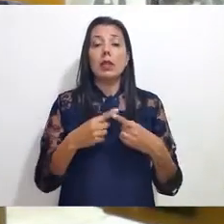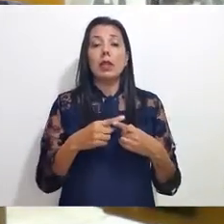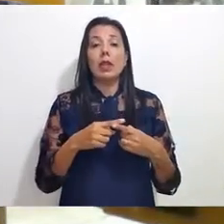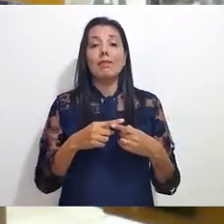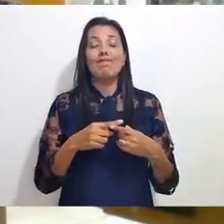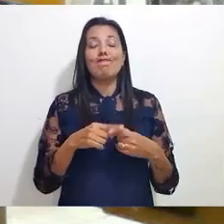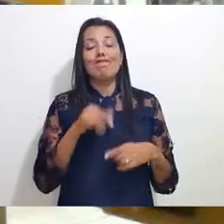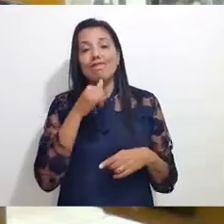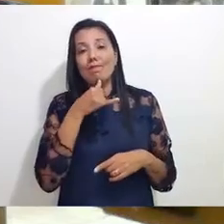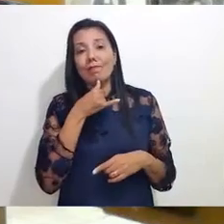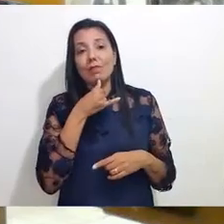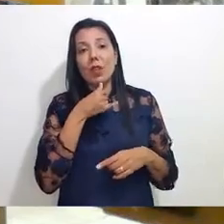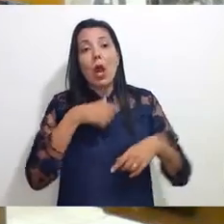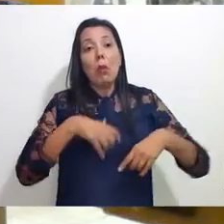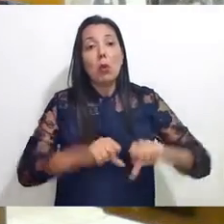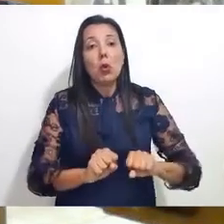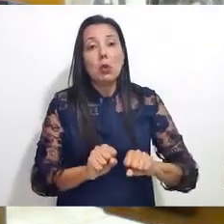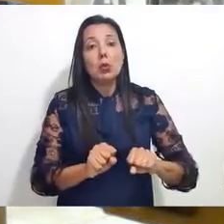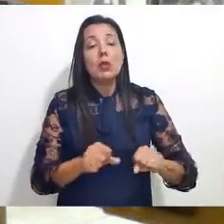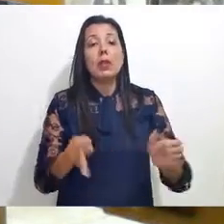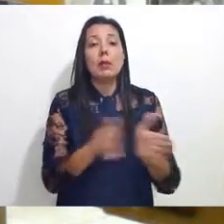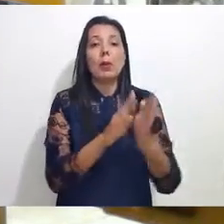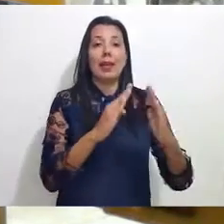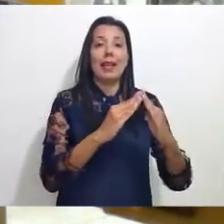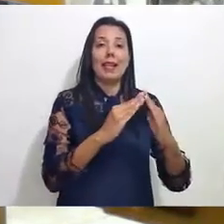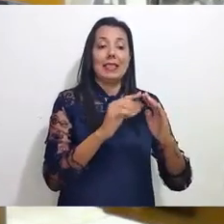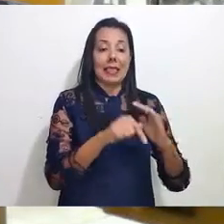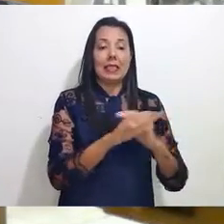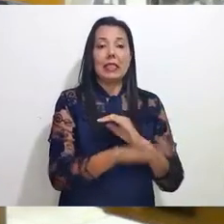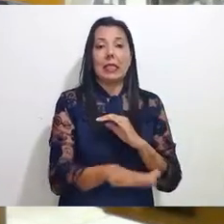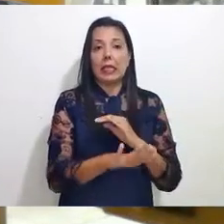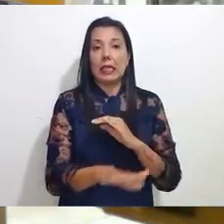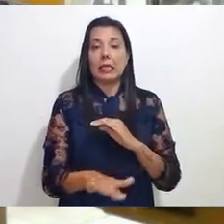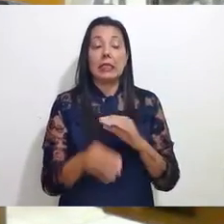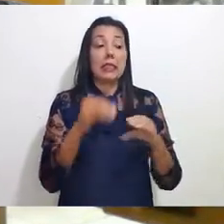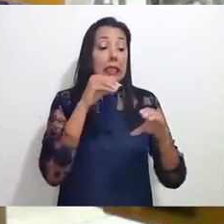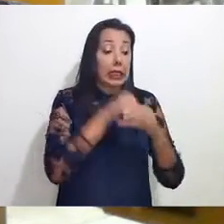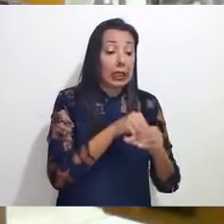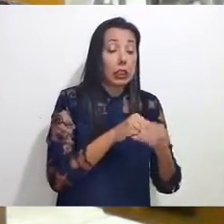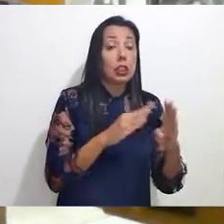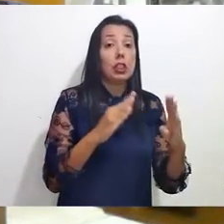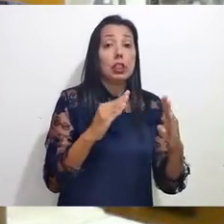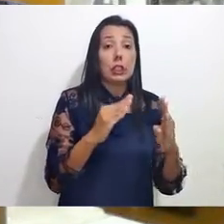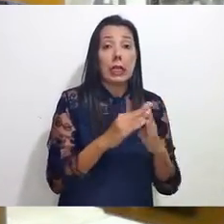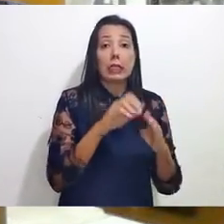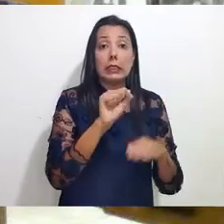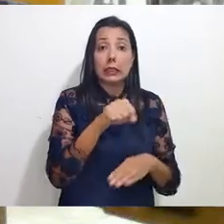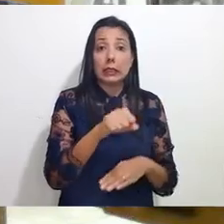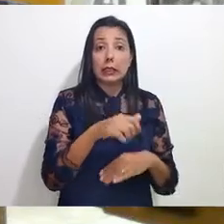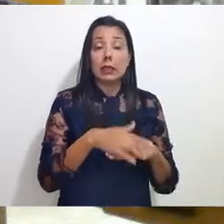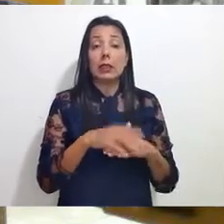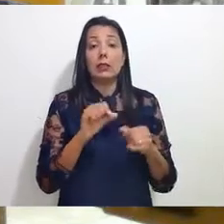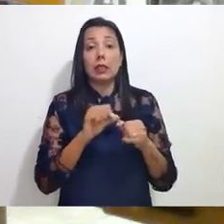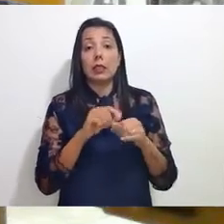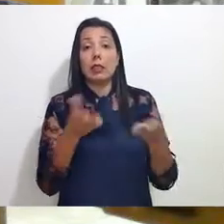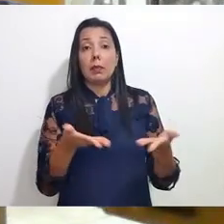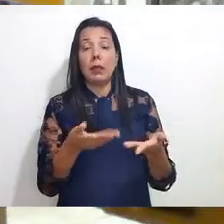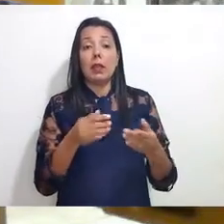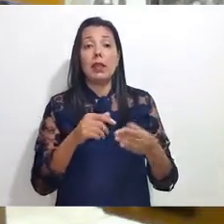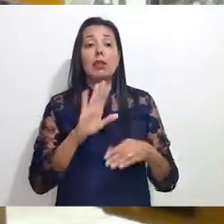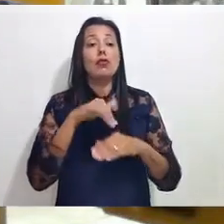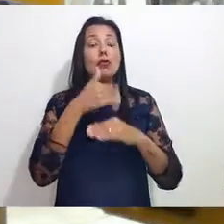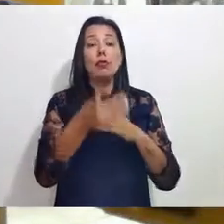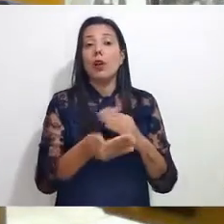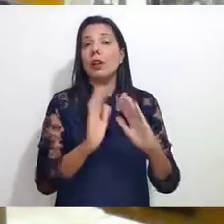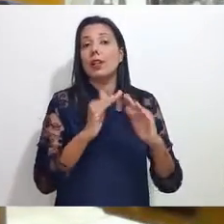das vezes, está dentro de casa, né? E essa criança está dentro de casa 100% e fora, inclusive, da escola, onde